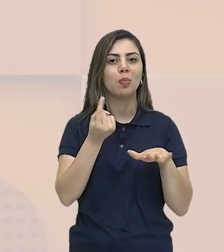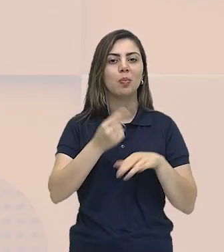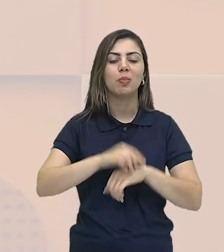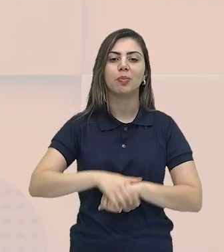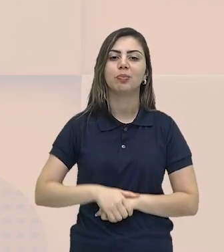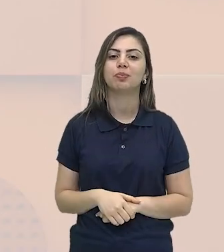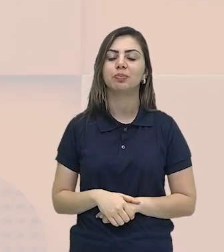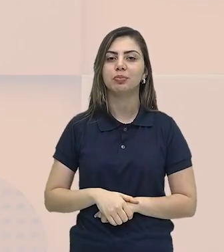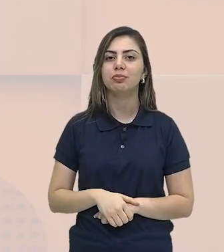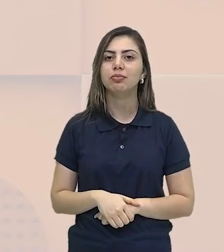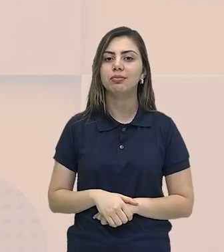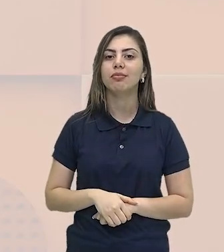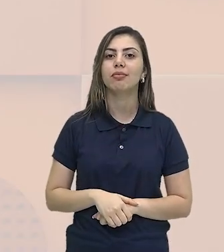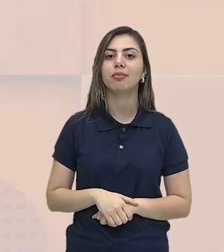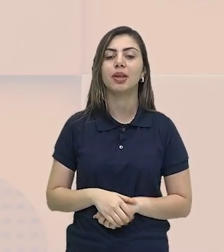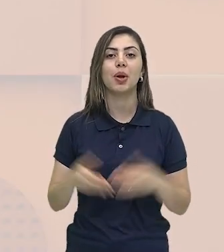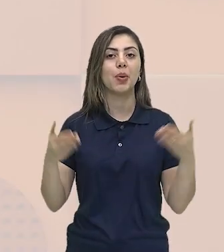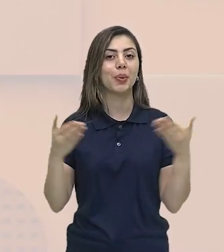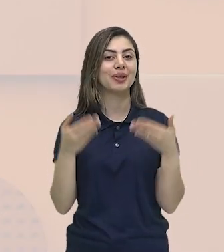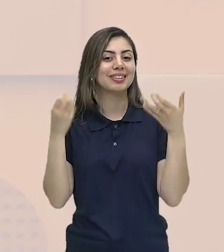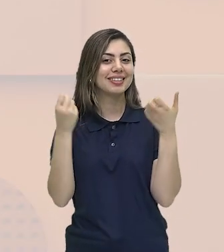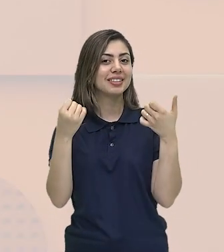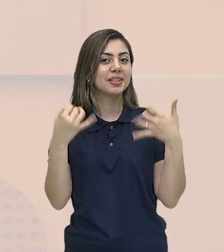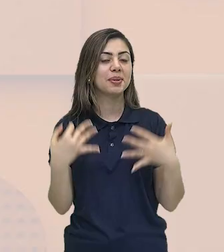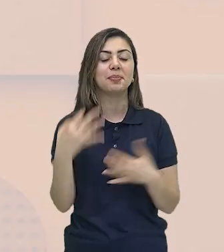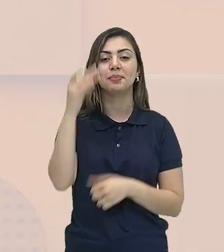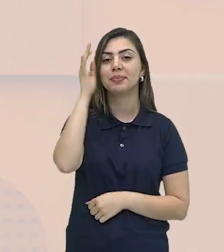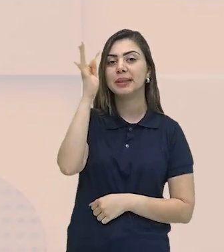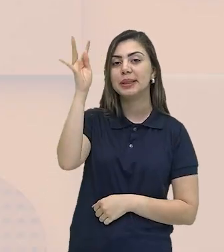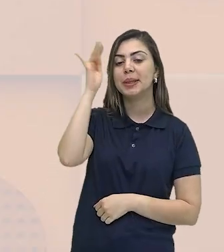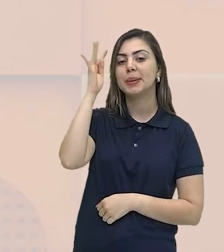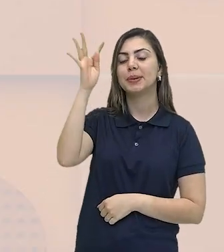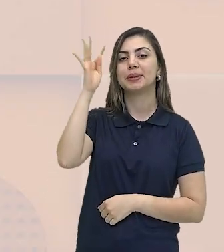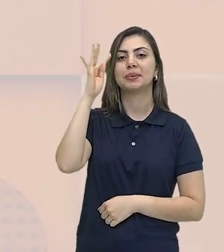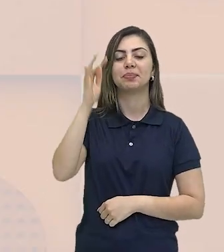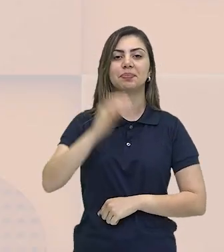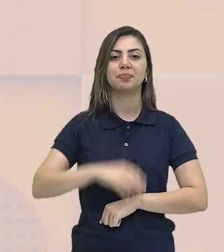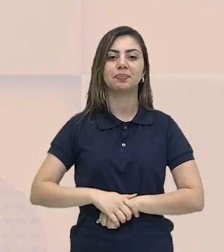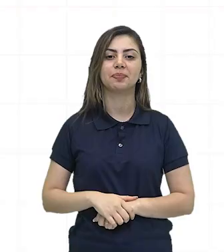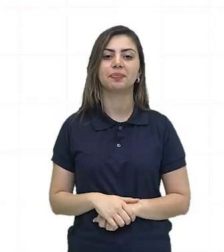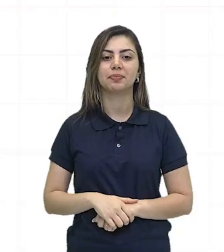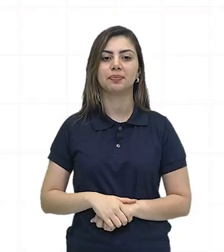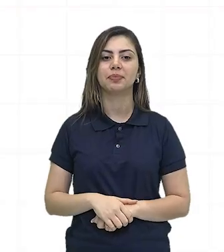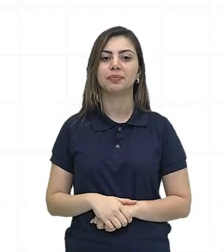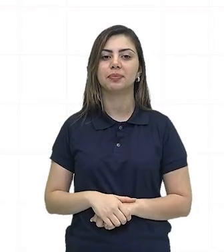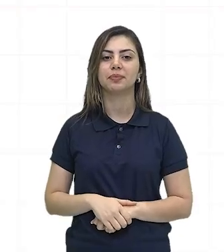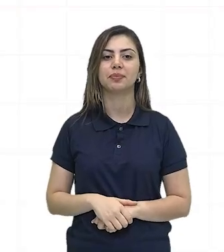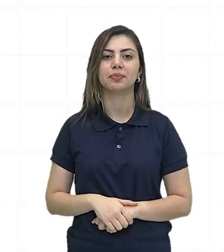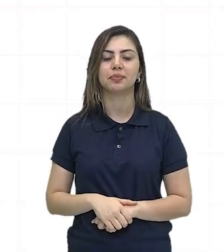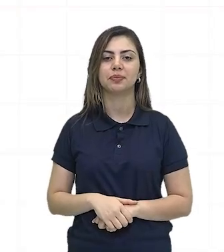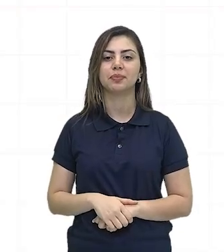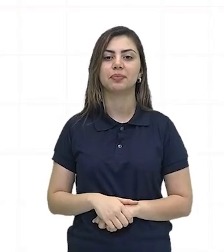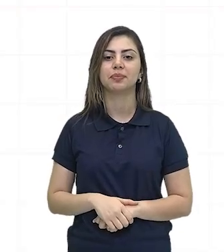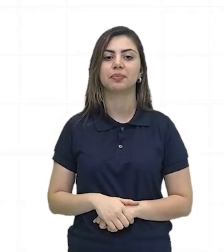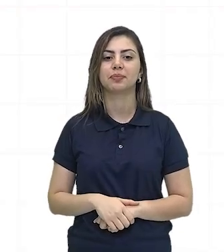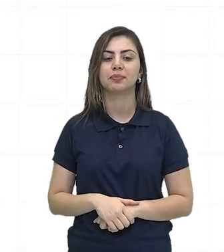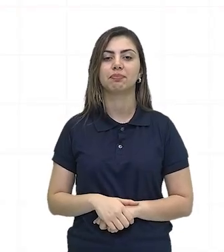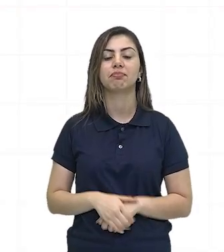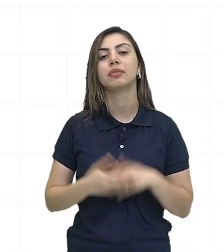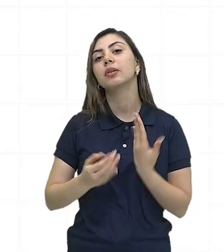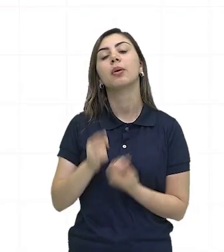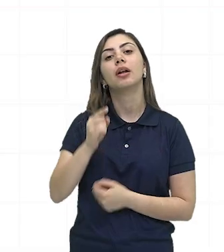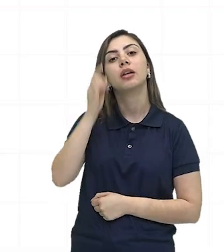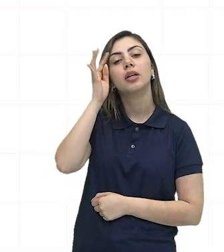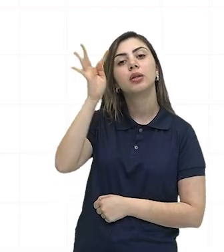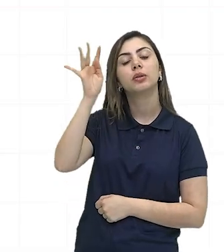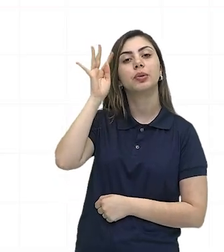continente. Então, vamos conhecer mais sobre a teoria da deriva continental. Essa teoria